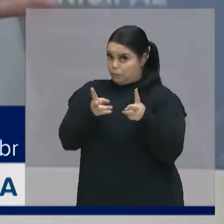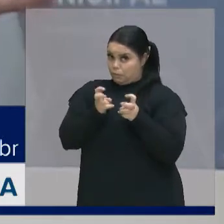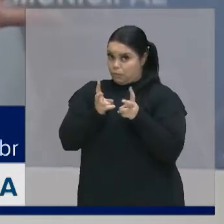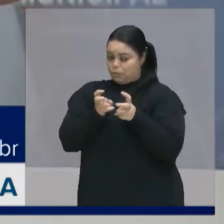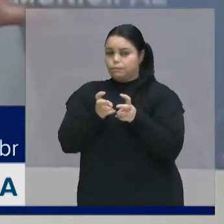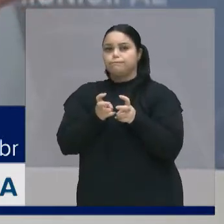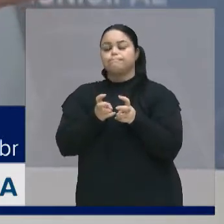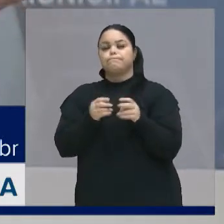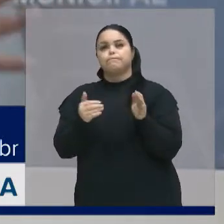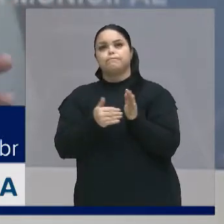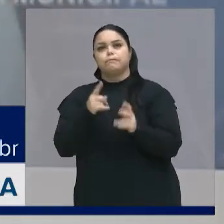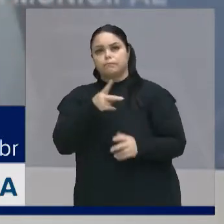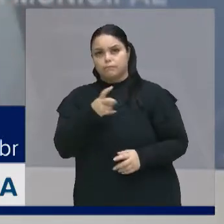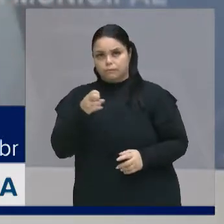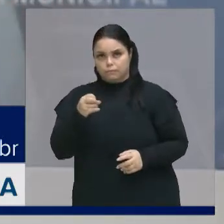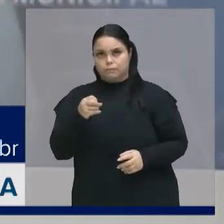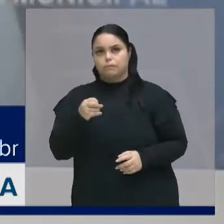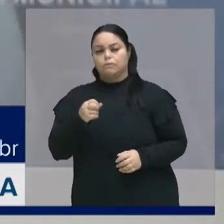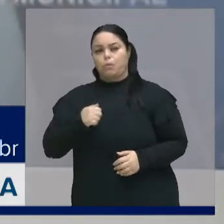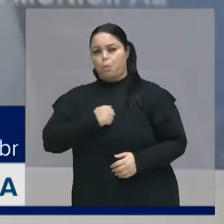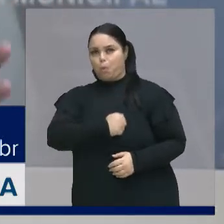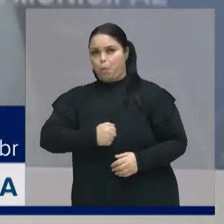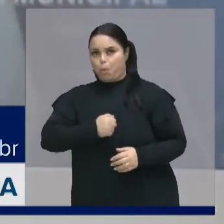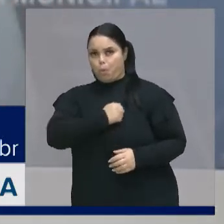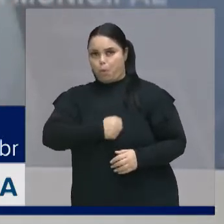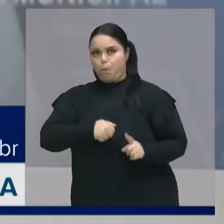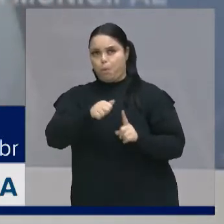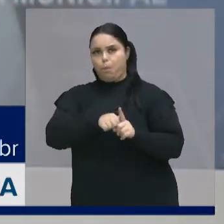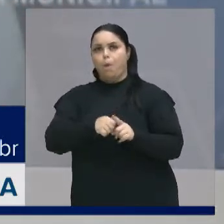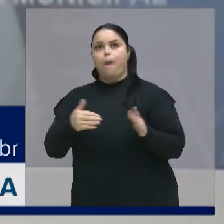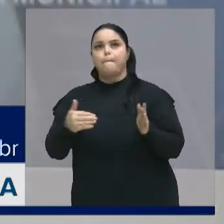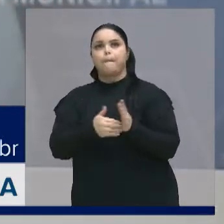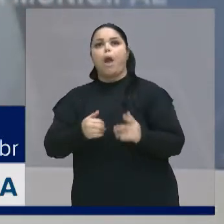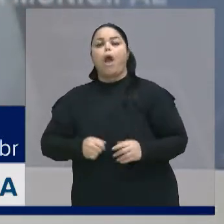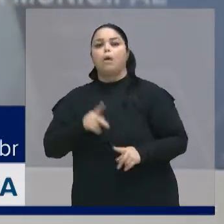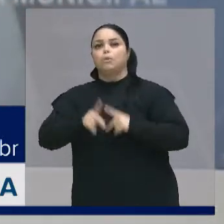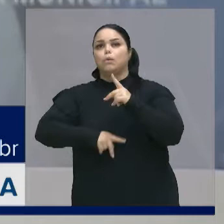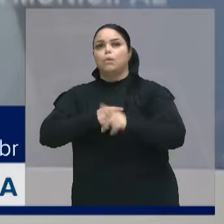a partir do dia 20 de agosto, com toda a população adulta já vacinada,